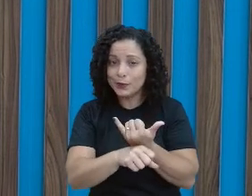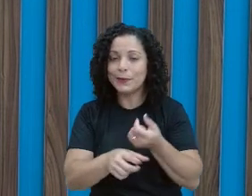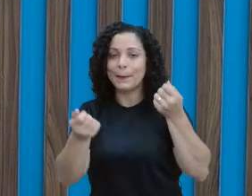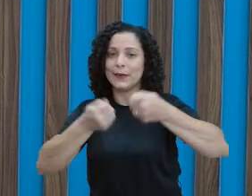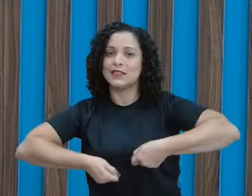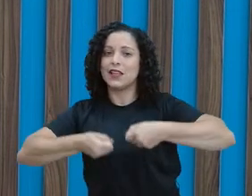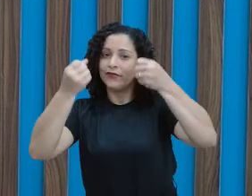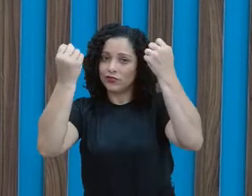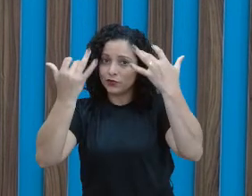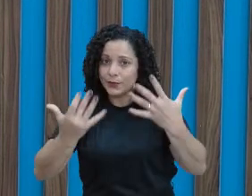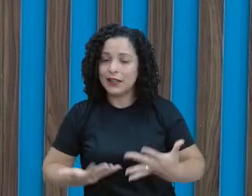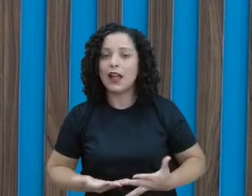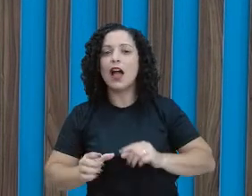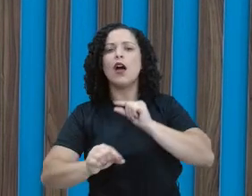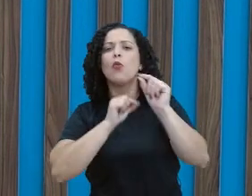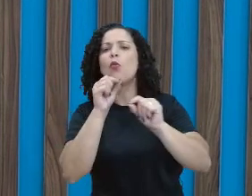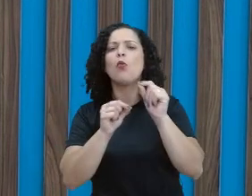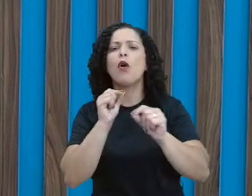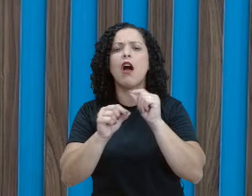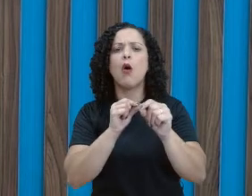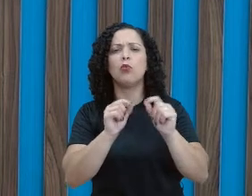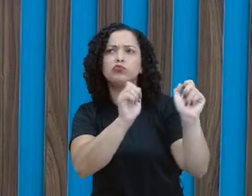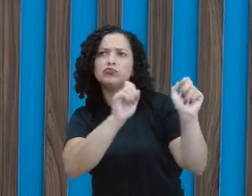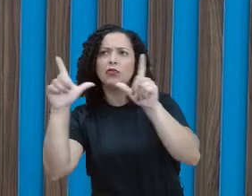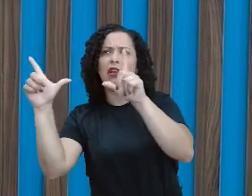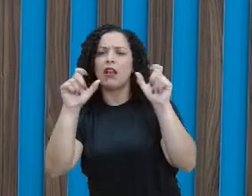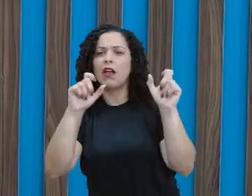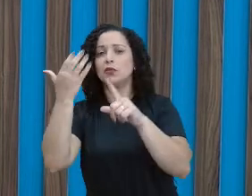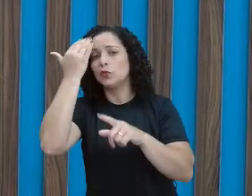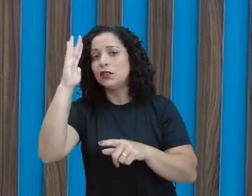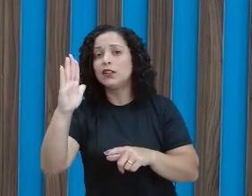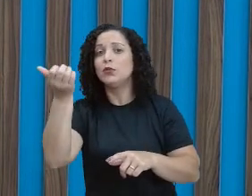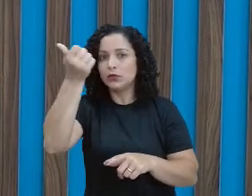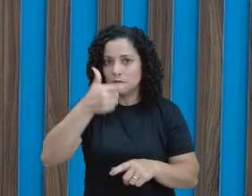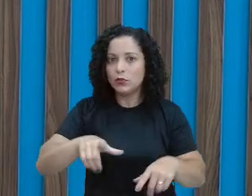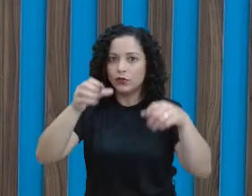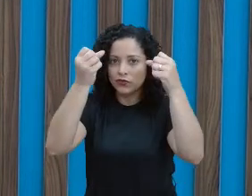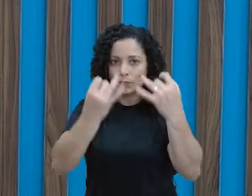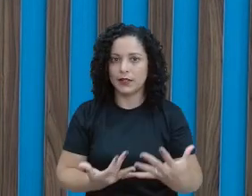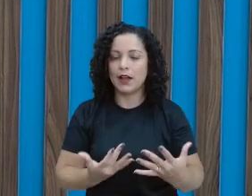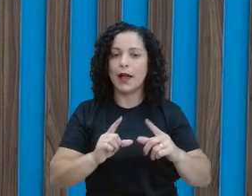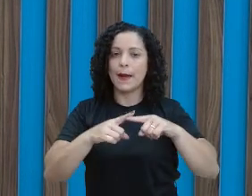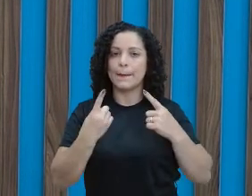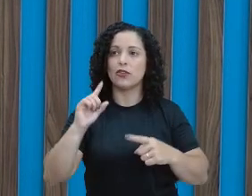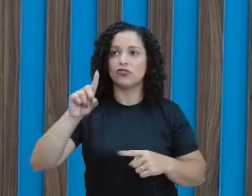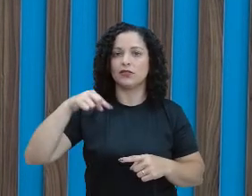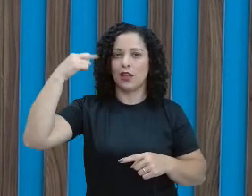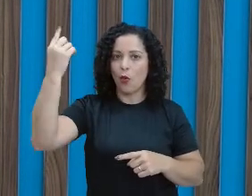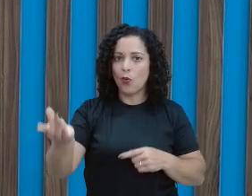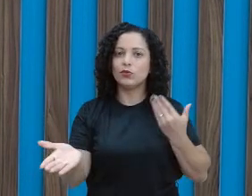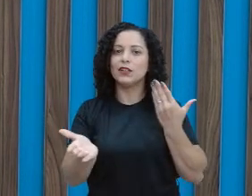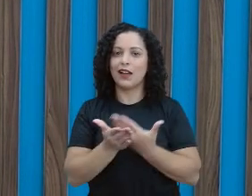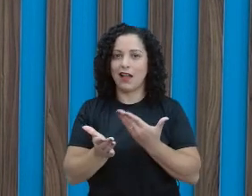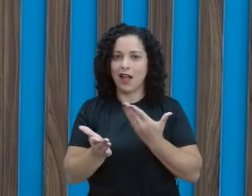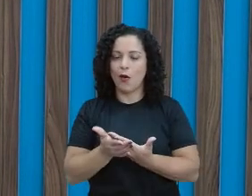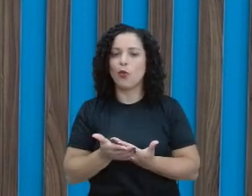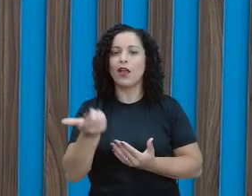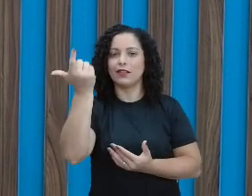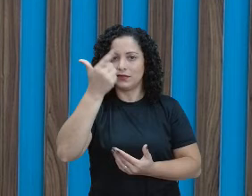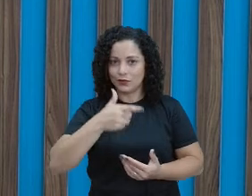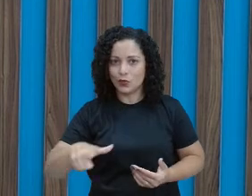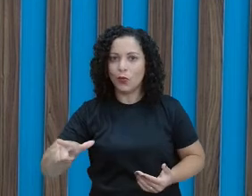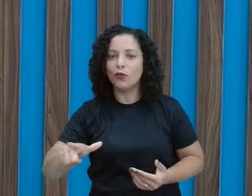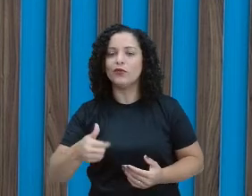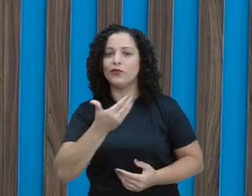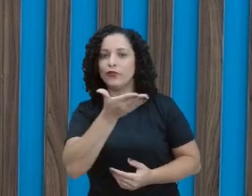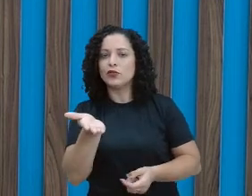que tu dissesse que questão tu não entendesse para que a gente pudesse repetir. Qualquer coisa, na próxima aula nós voltaremos com a questão